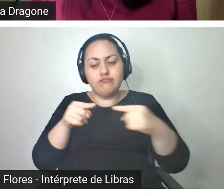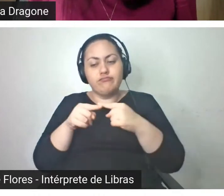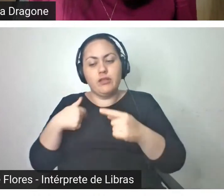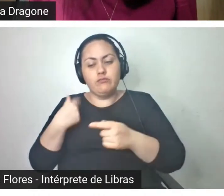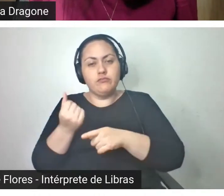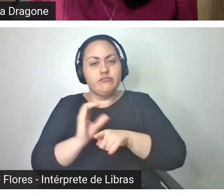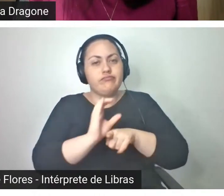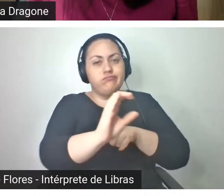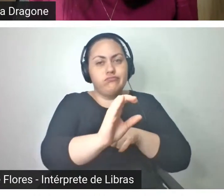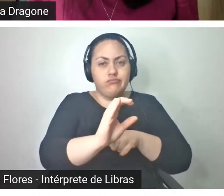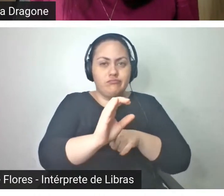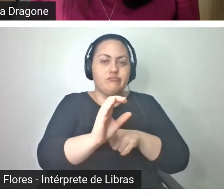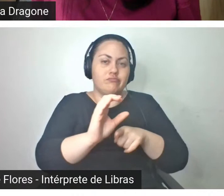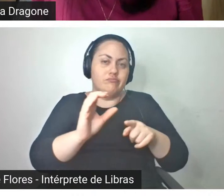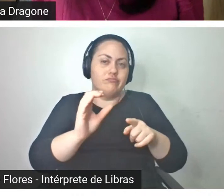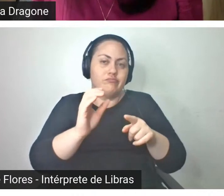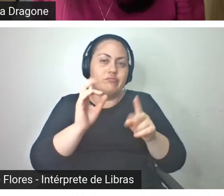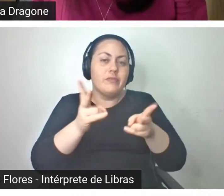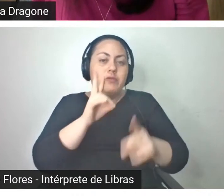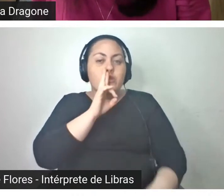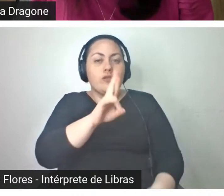da escola.